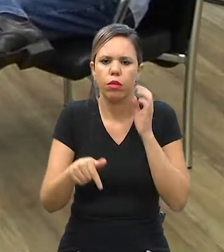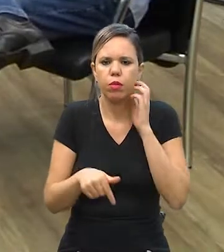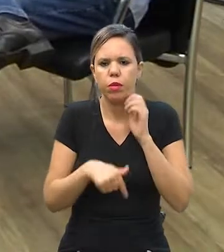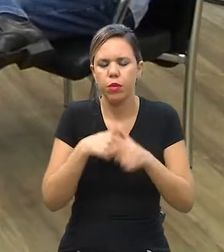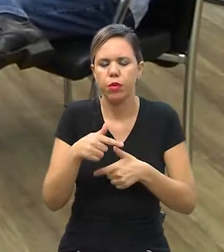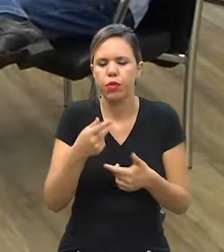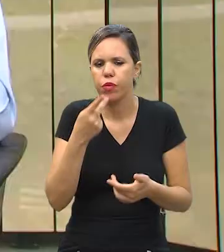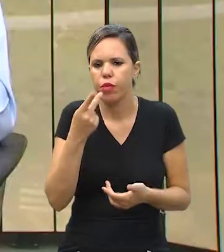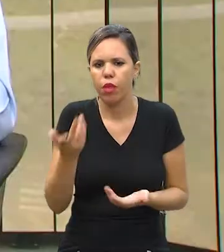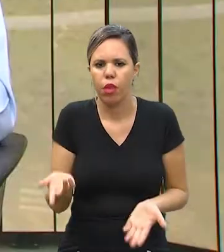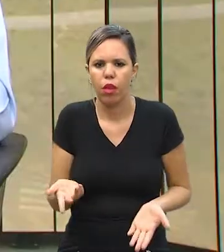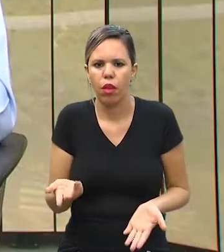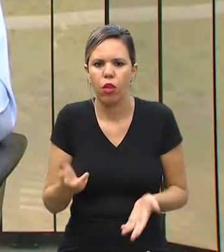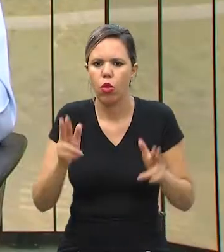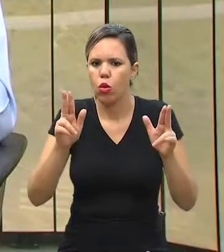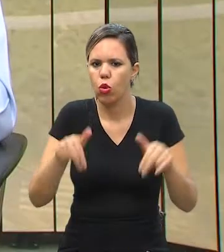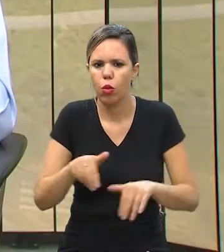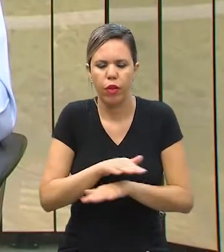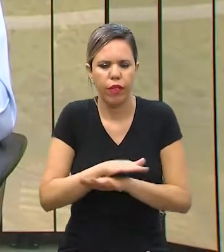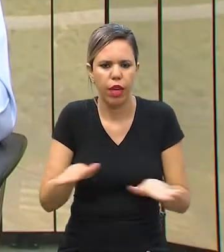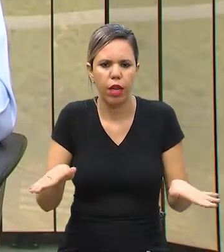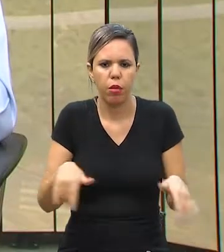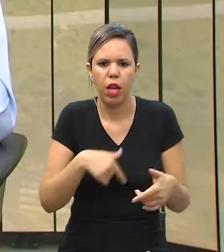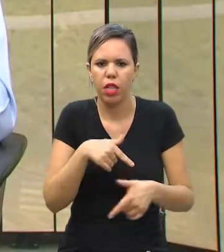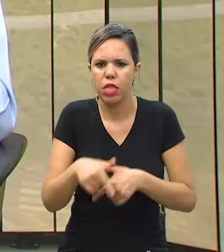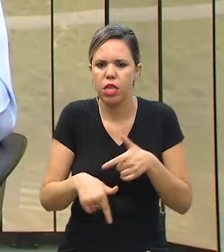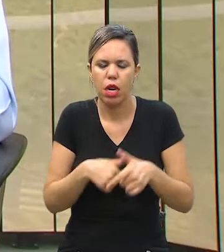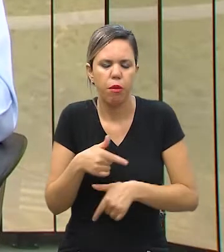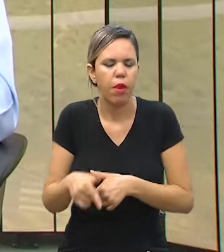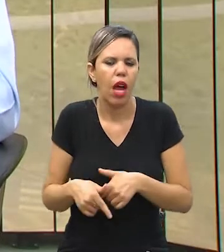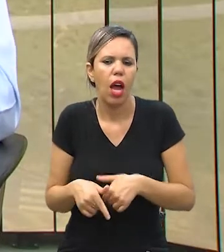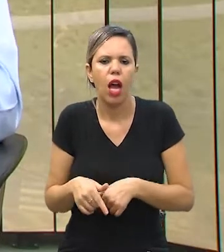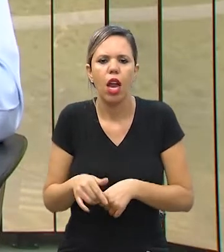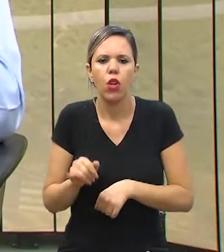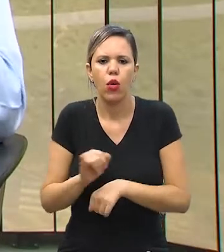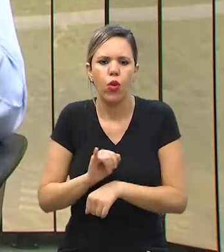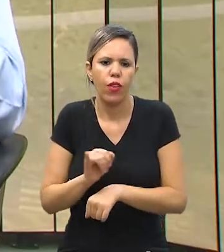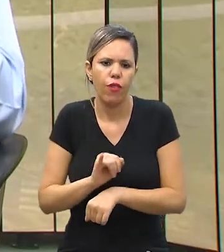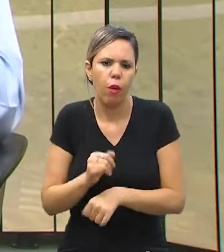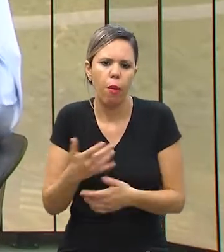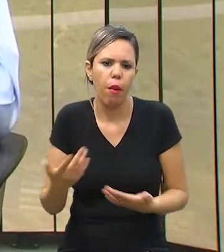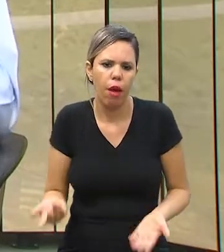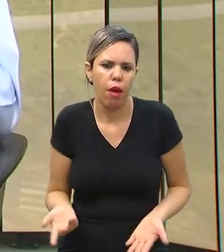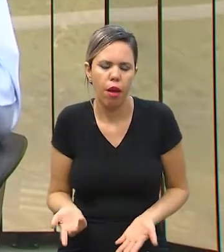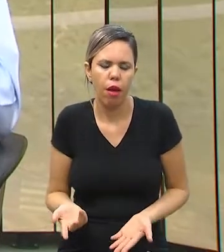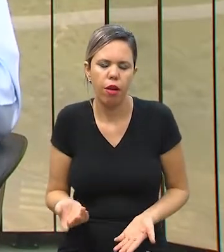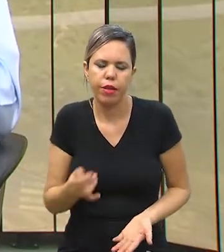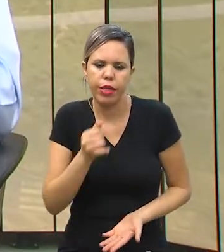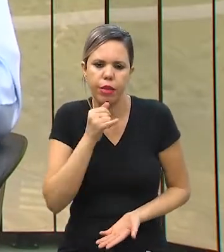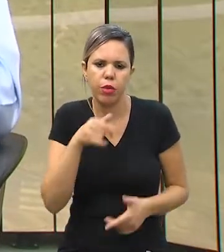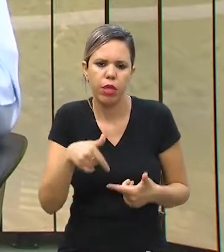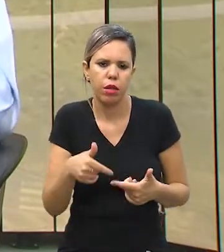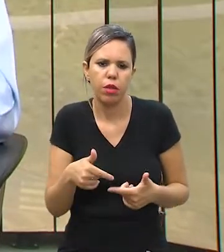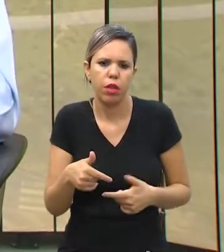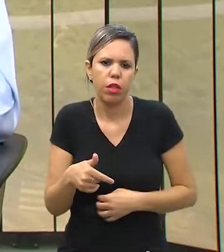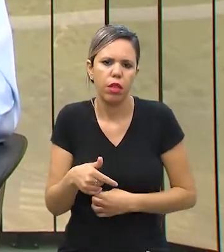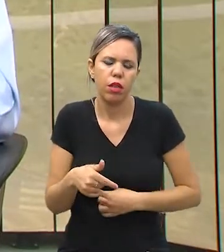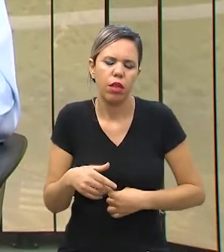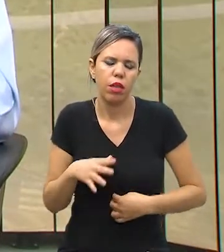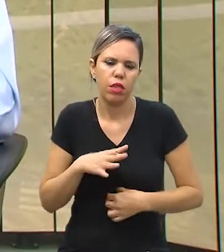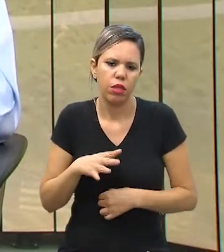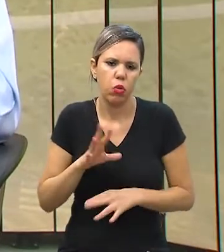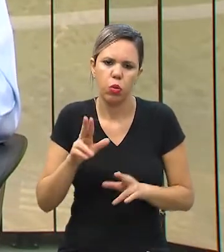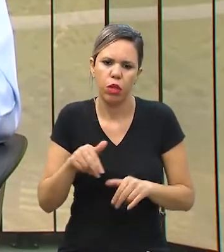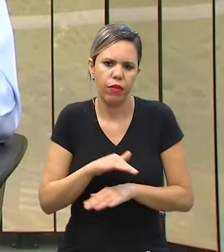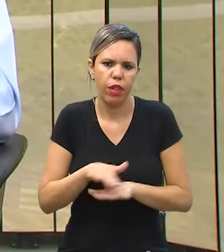hoje, eu falo assim, que ele não vai acabar nunca. Por mais que nós temos aí uma questão de empregos hoje na cidade, eu acho que ele não